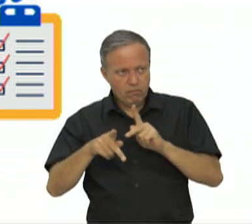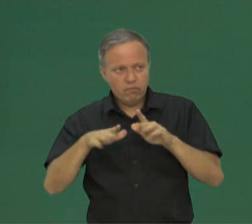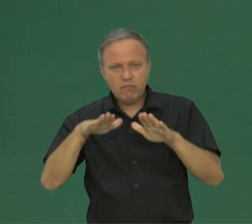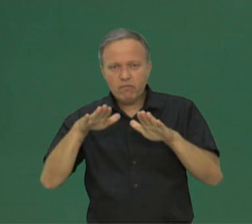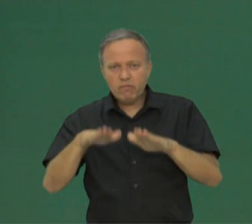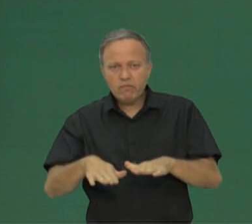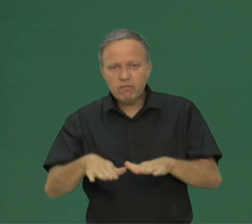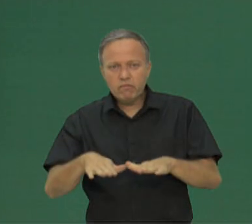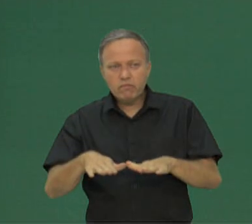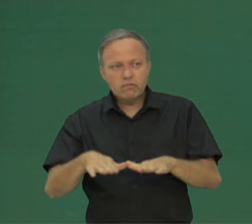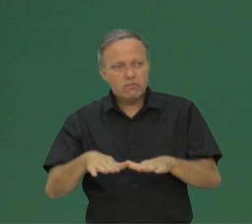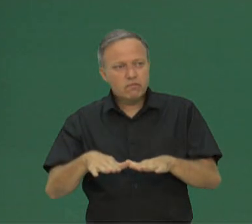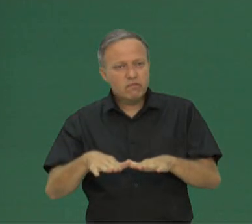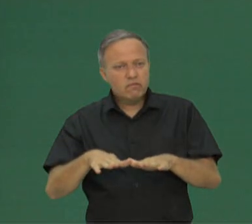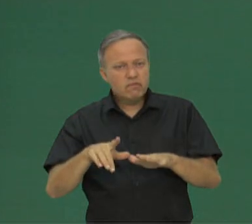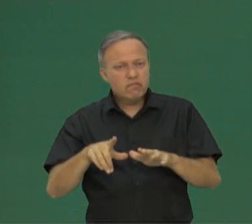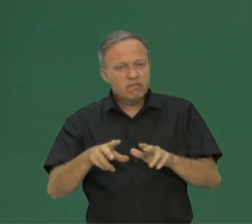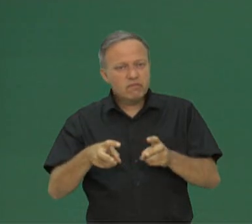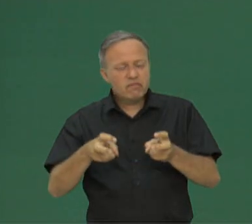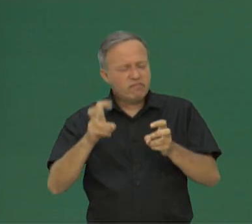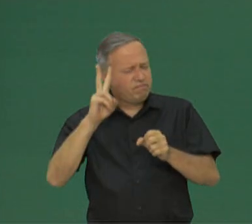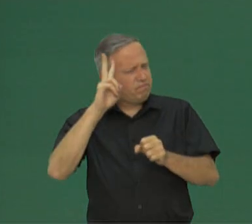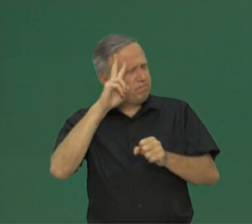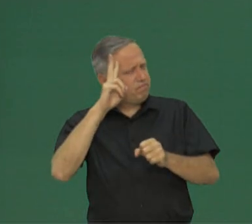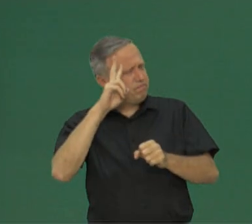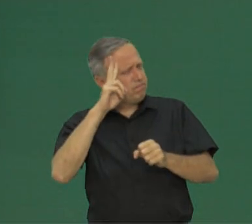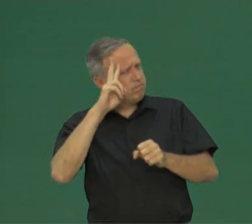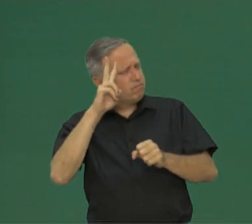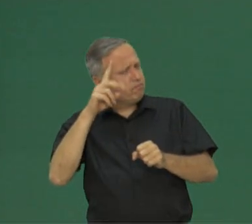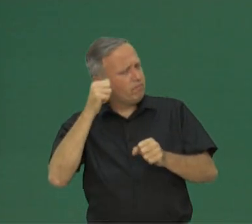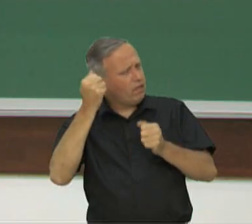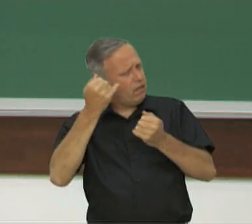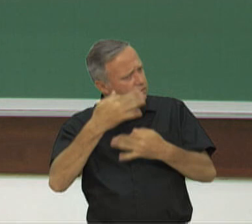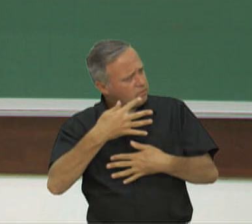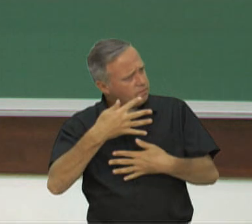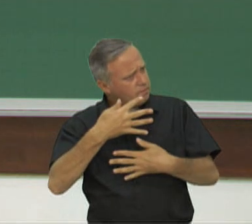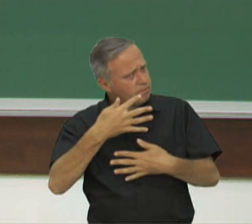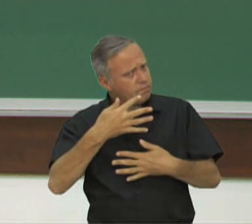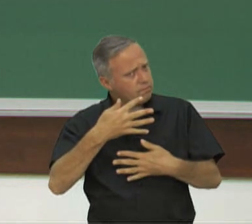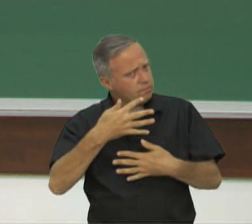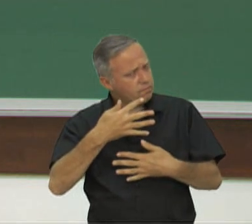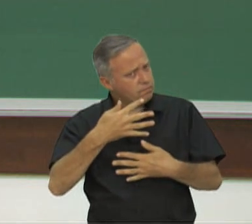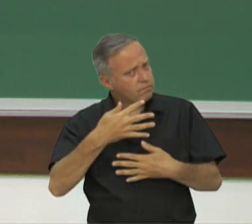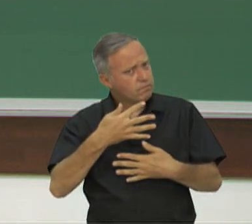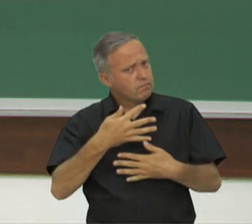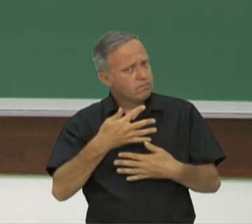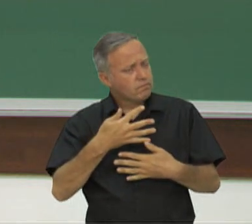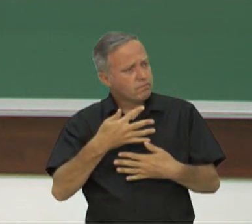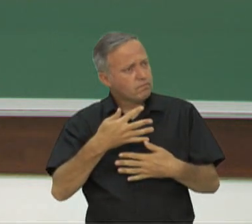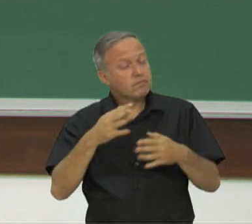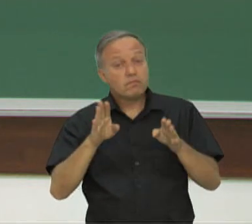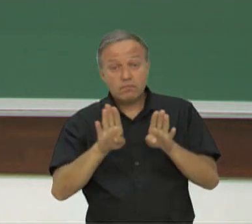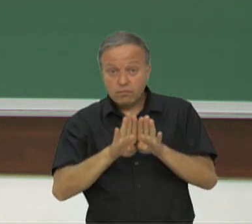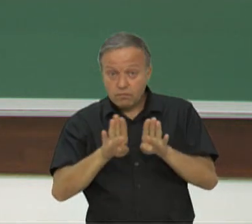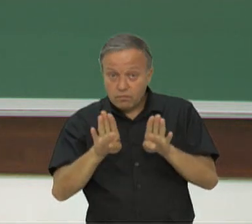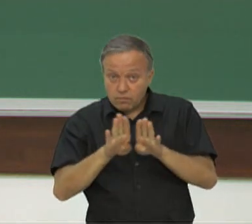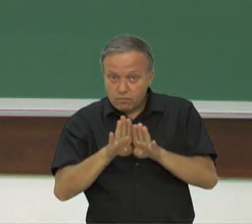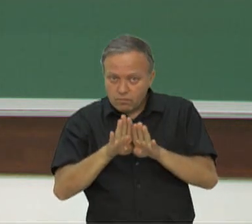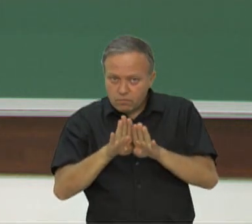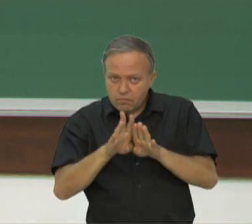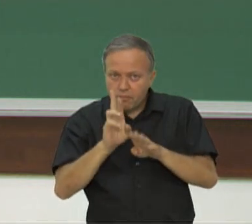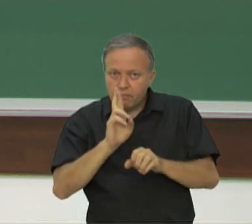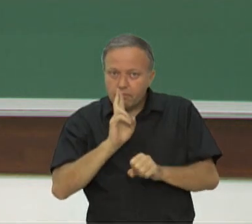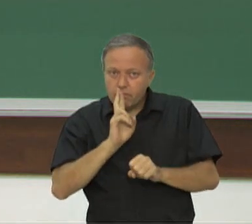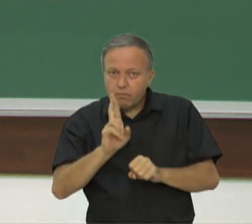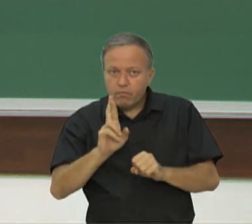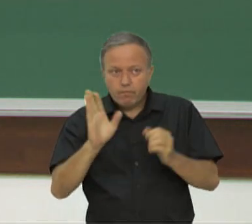permanentemente. Aí você vai lembrar do que eu falei, vai lembrar do que eu expliquei e vai